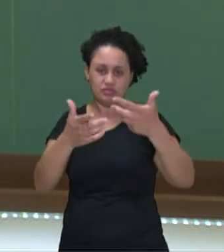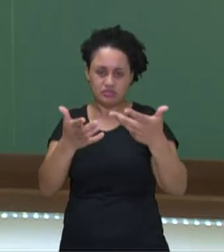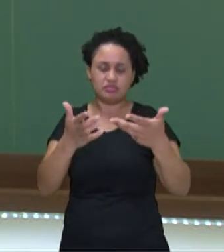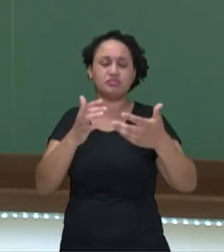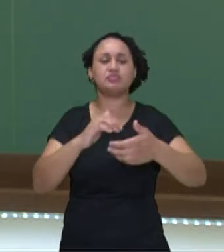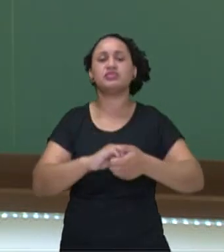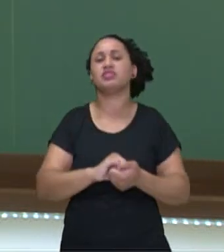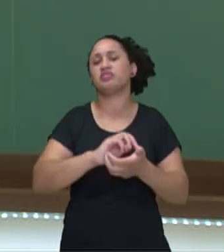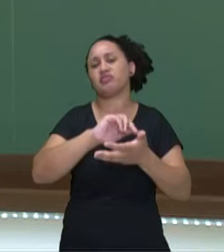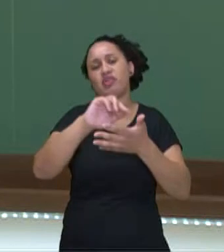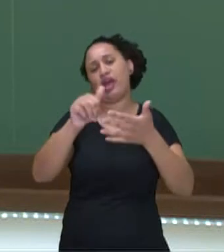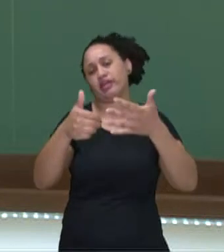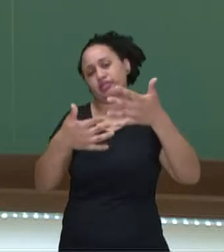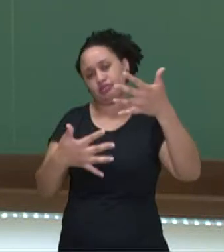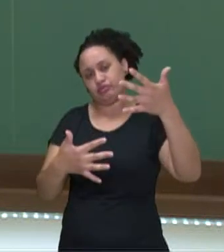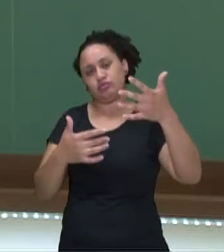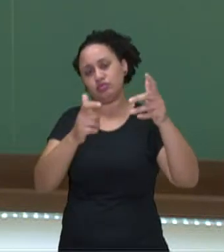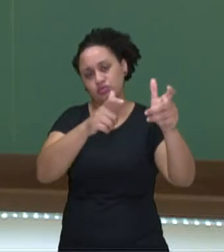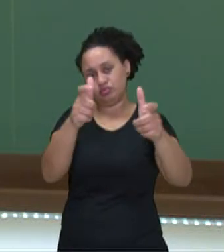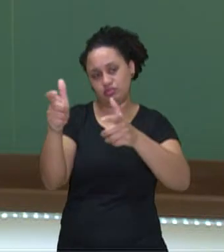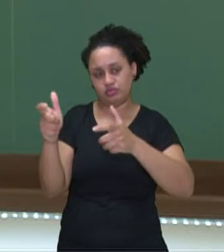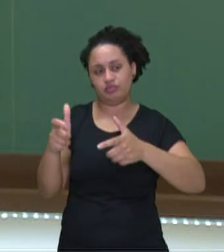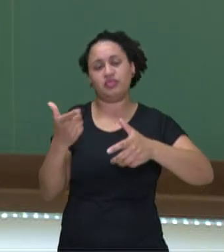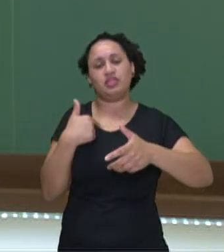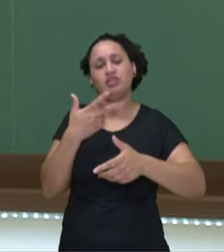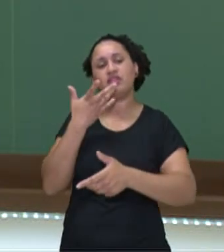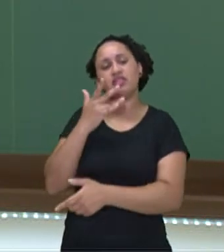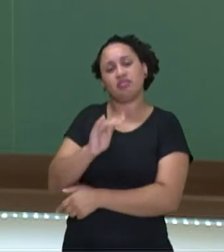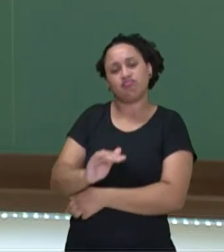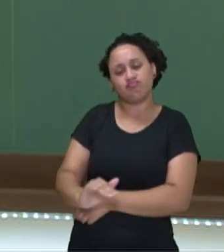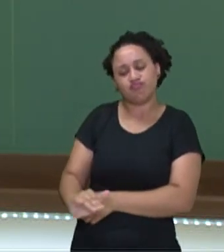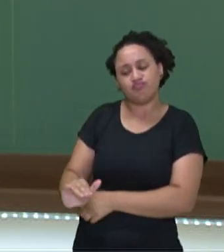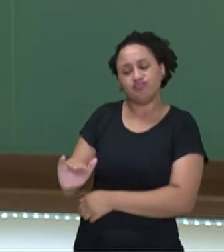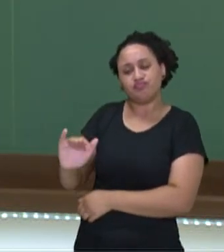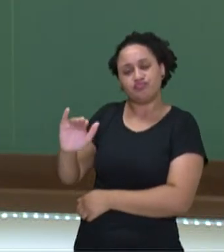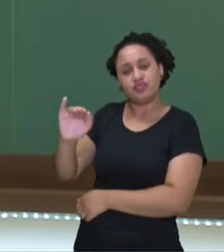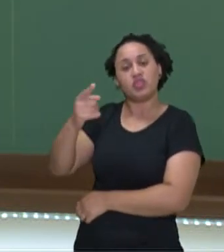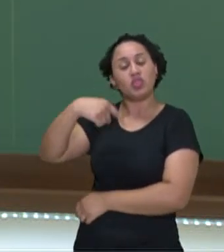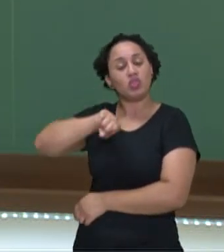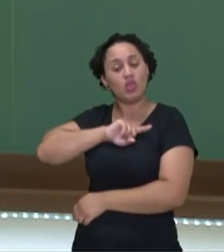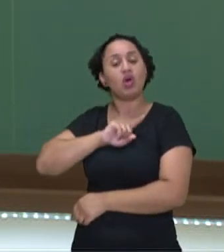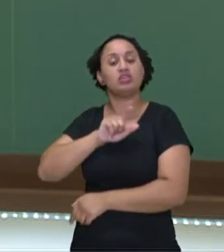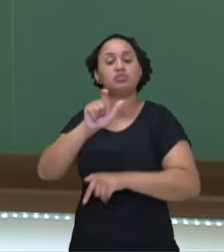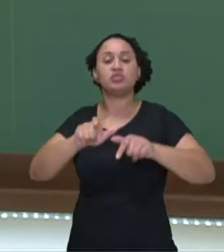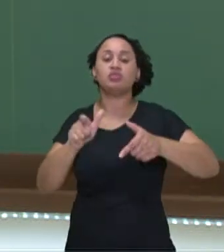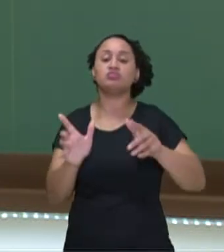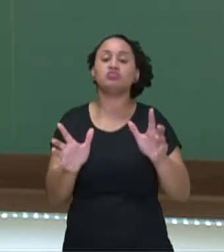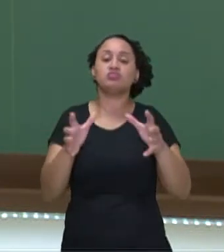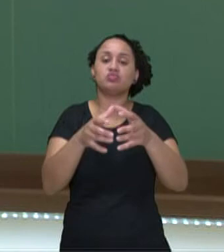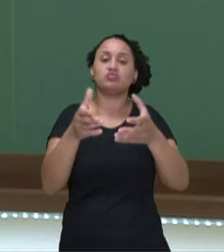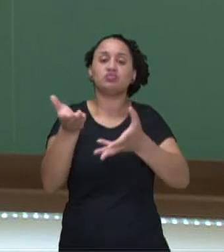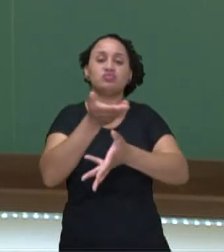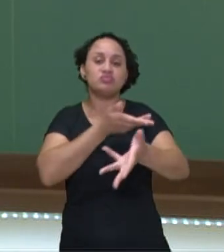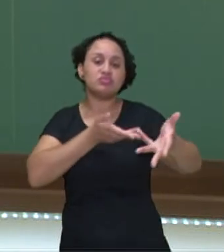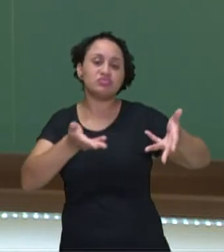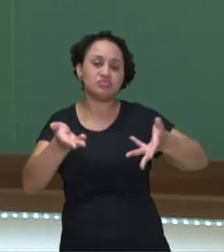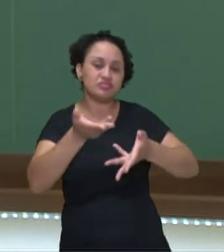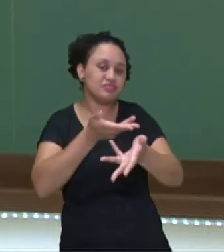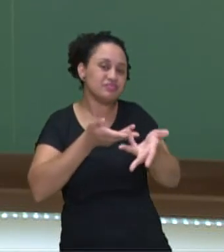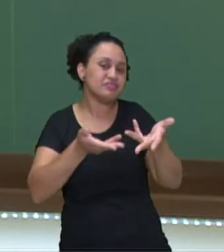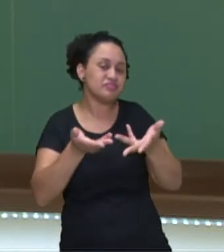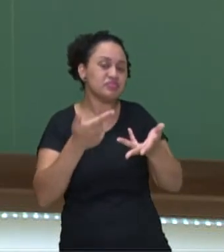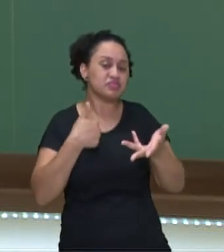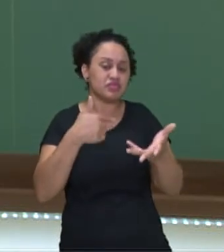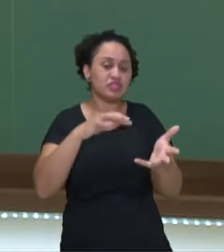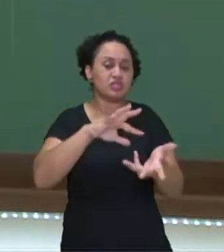do trabalho, etc. Então, desde muito pequenininhos, nós somos seres no mundo, nós somos colocados no mundo e